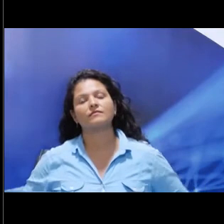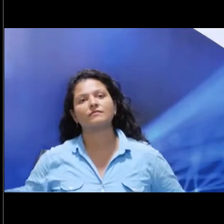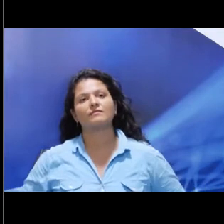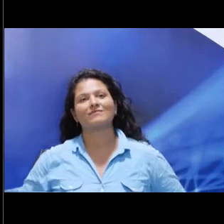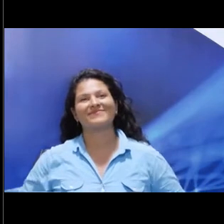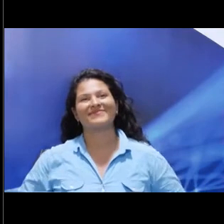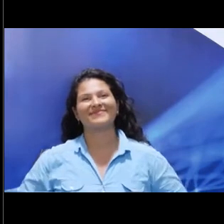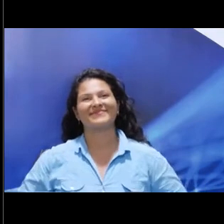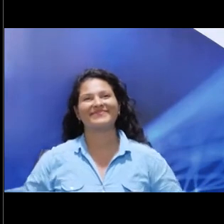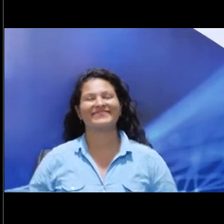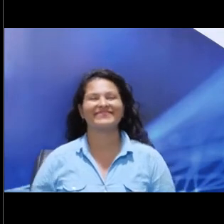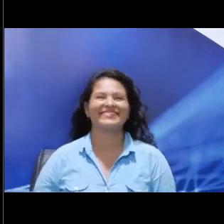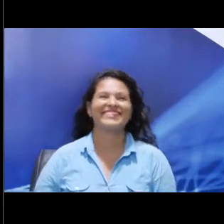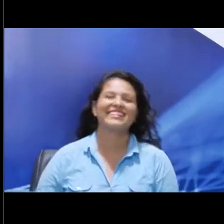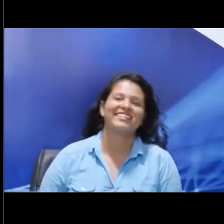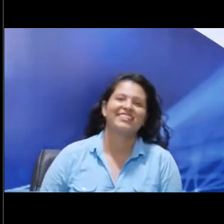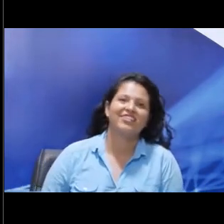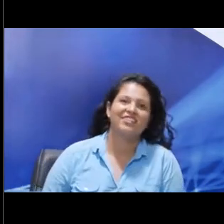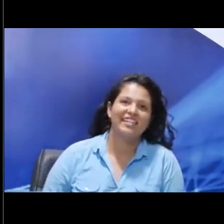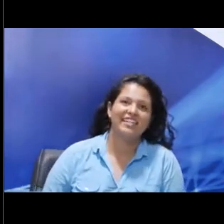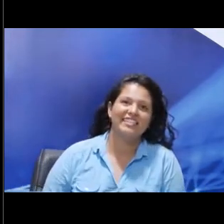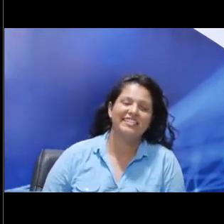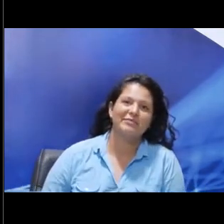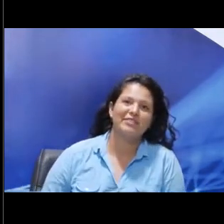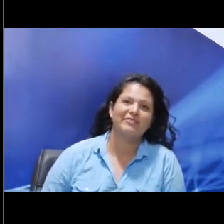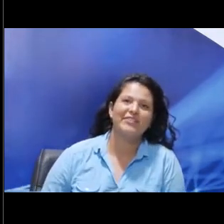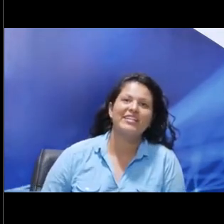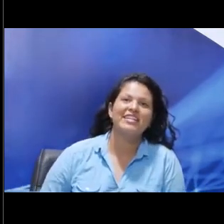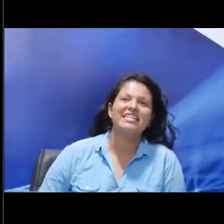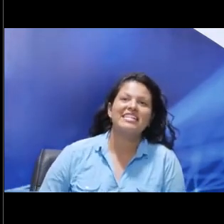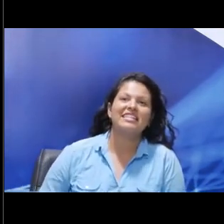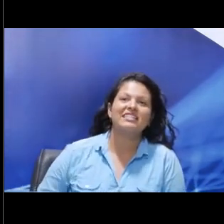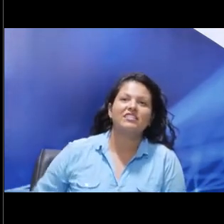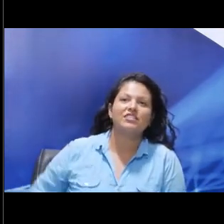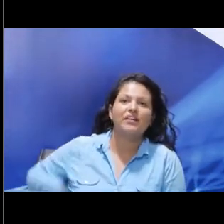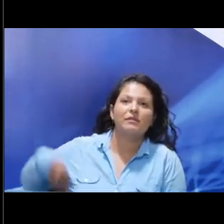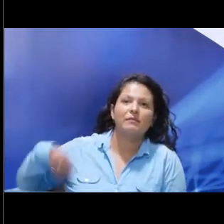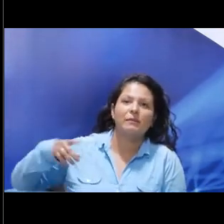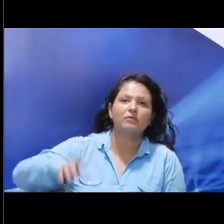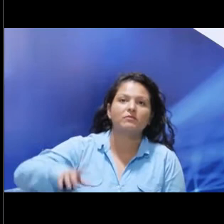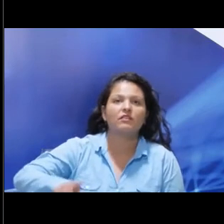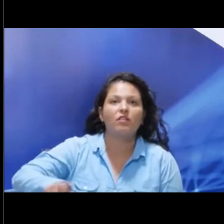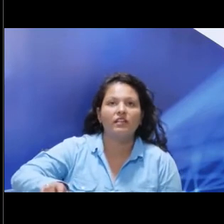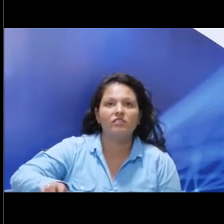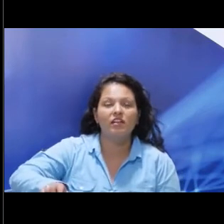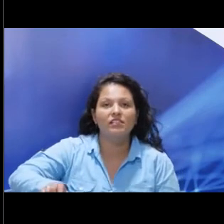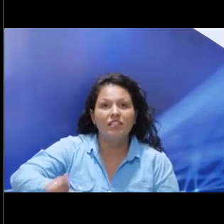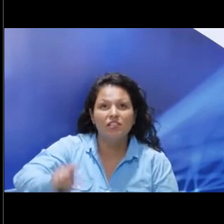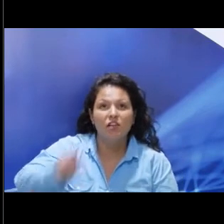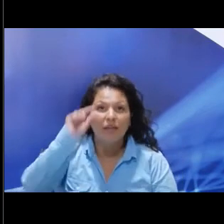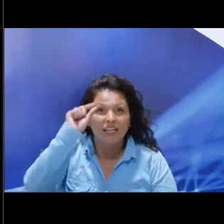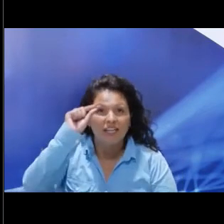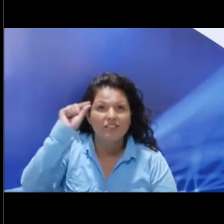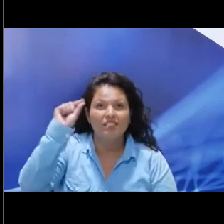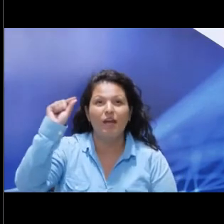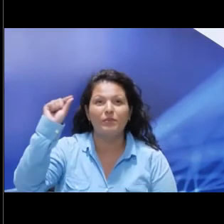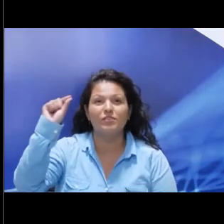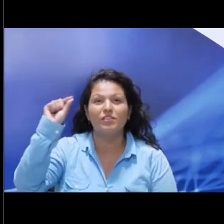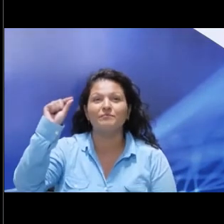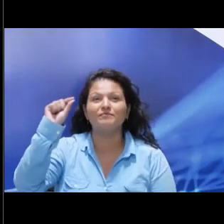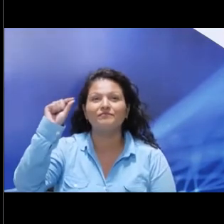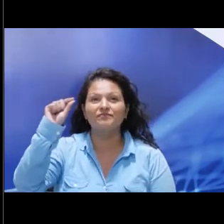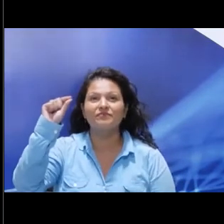aí. Muito obrigado. Nós que agradecemos, Rafael. Antes, a gente abre para a pergunta agora, só antes, vou dar só um pequeno